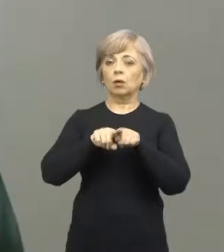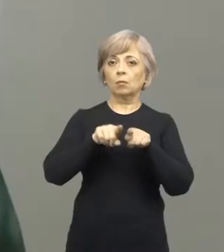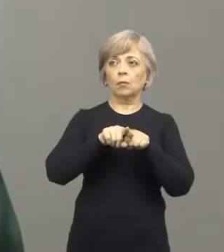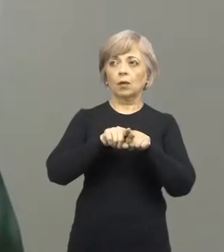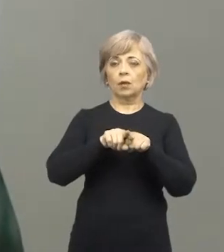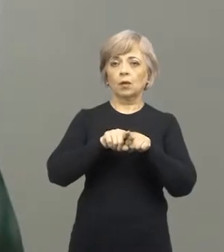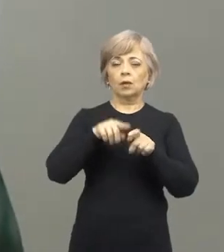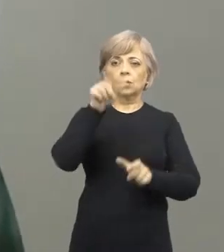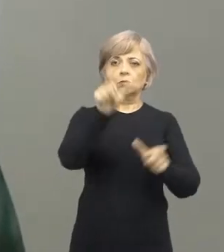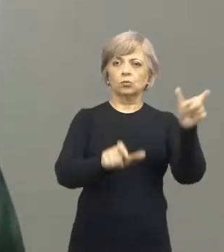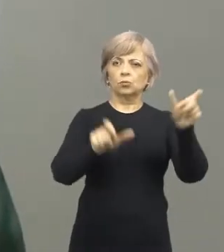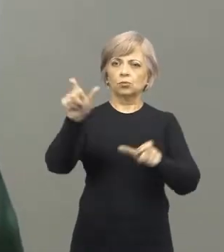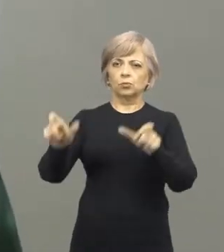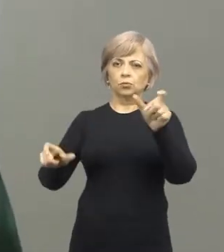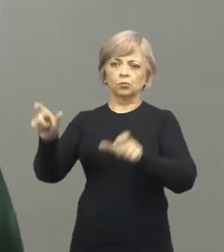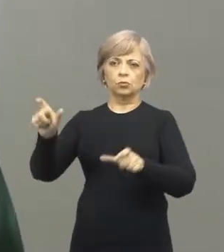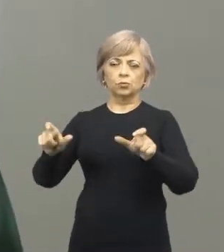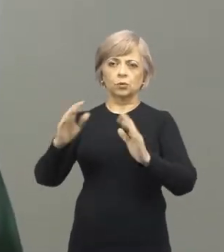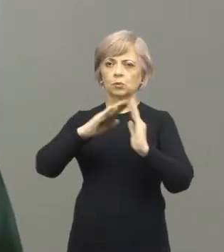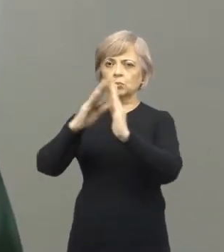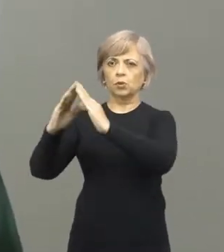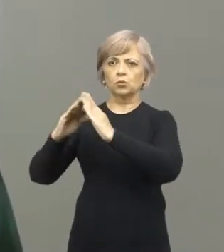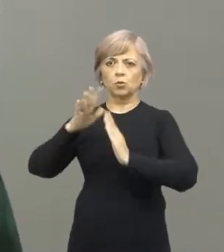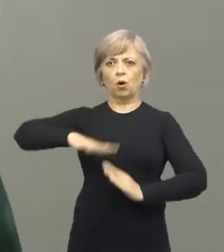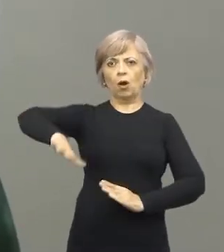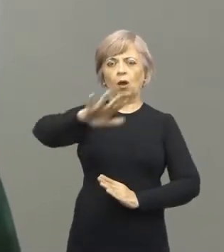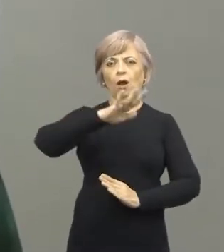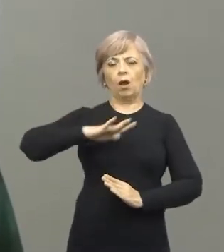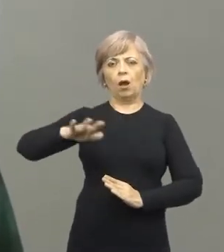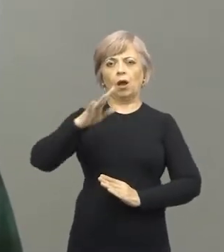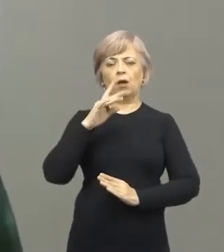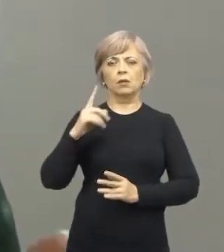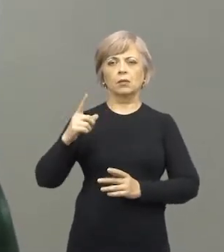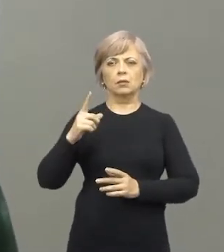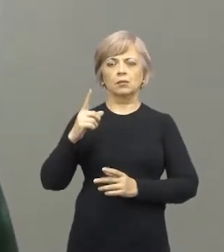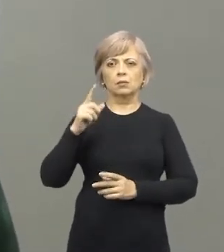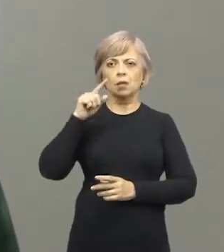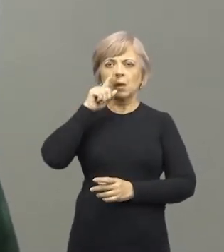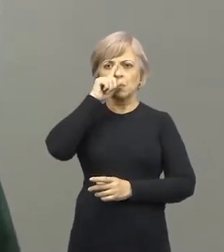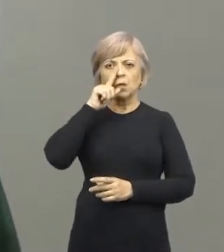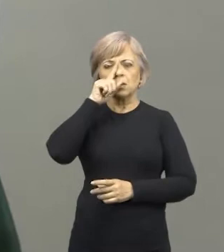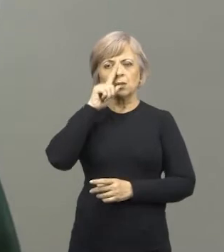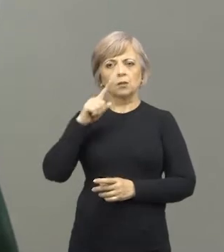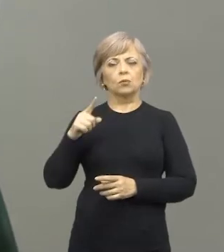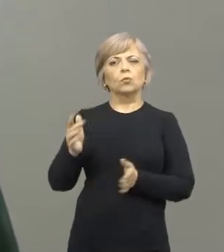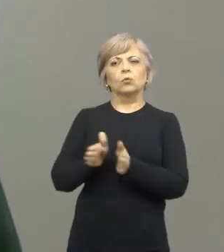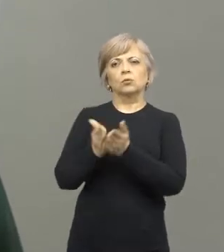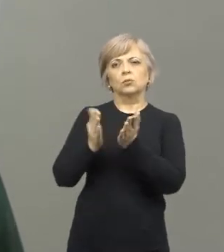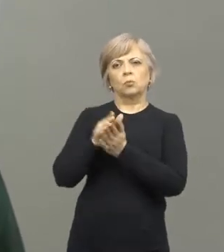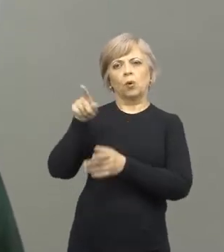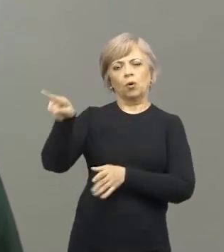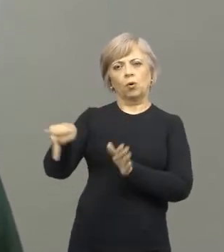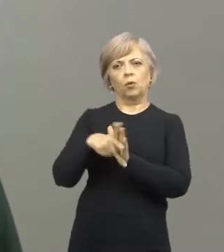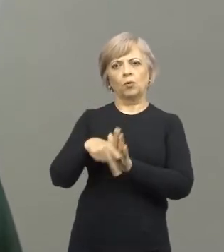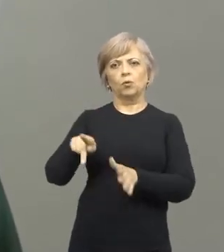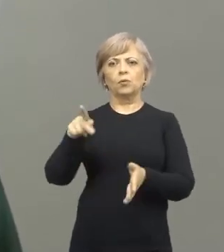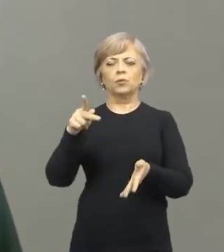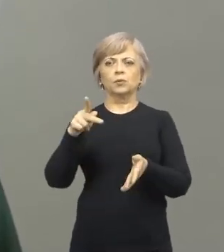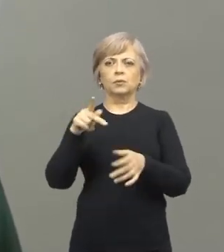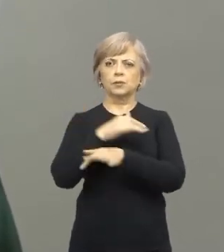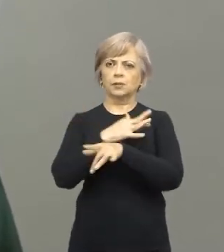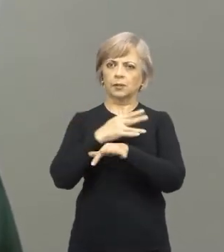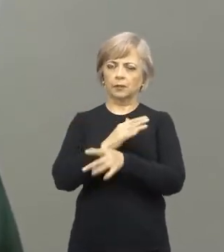quanto de moradores de áreas mais sensíveis, áreas mais carentes da cidade. Houve